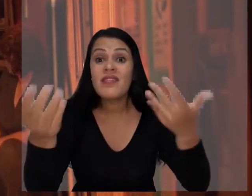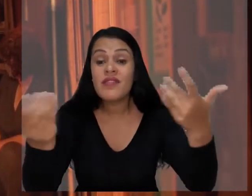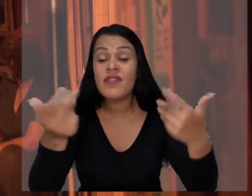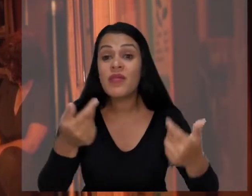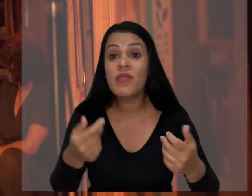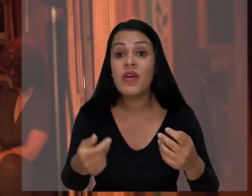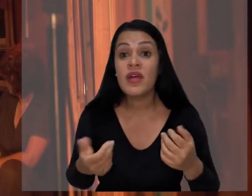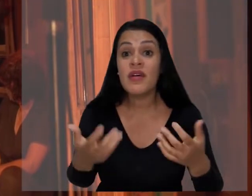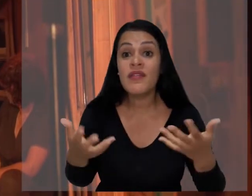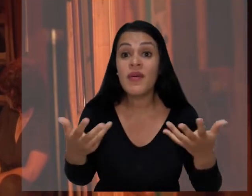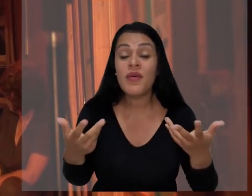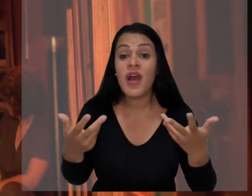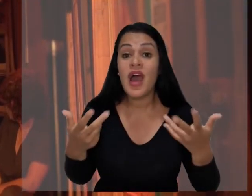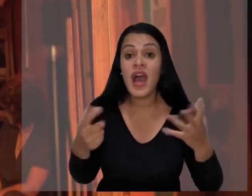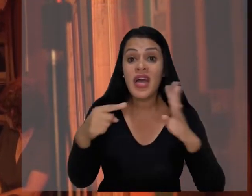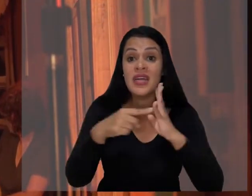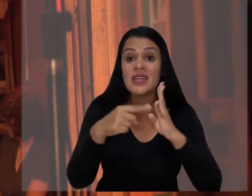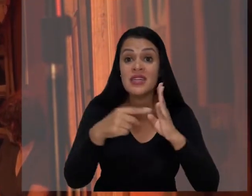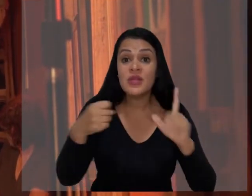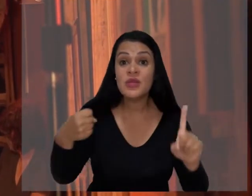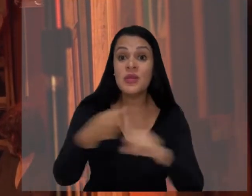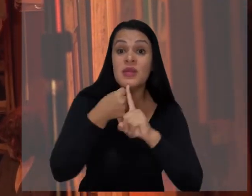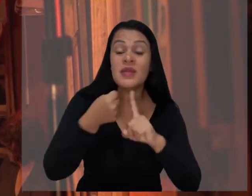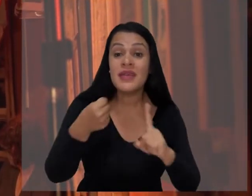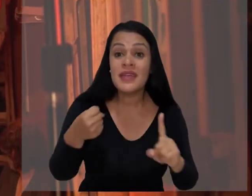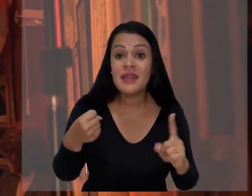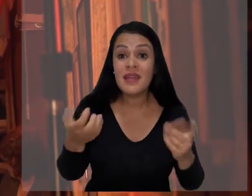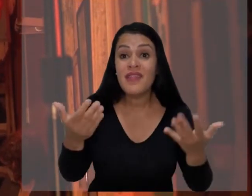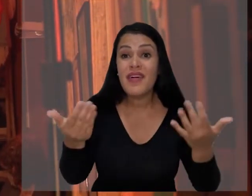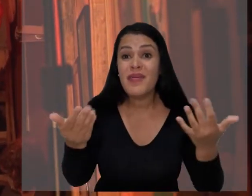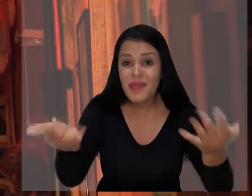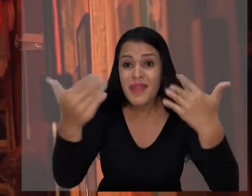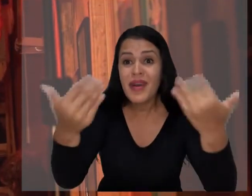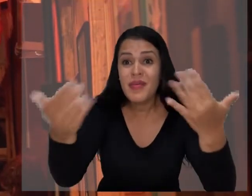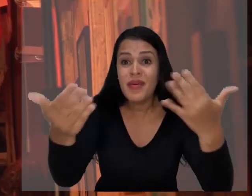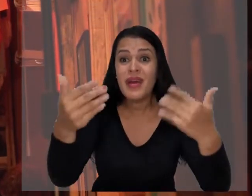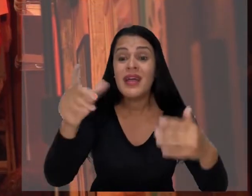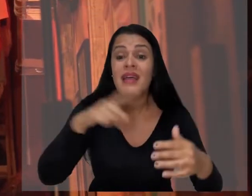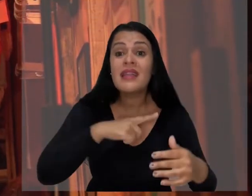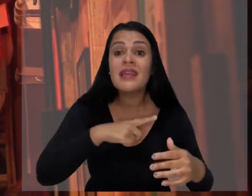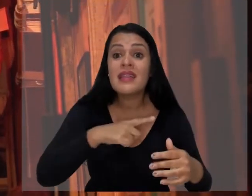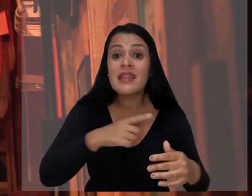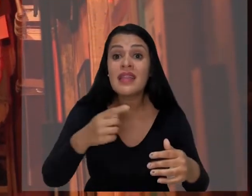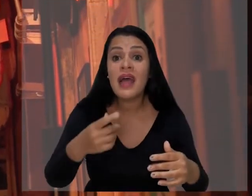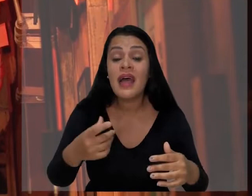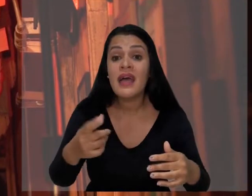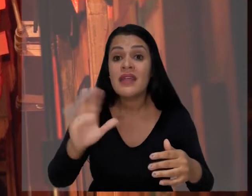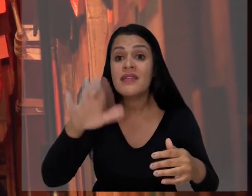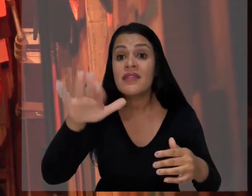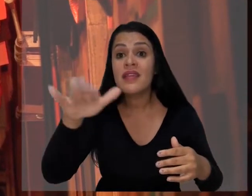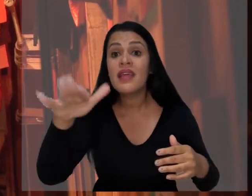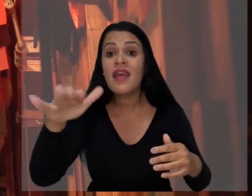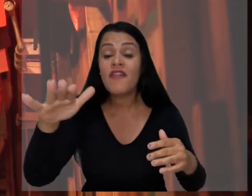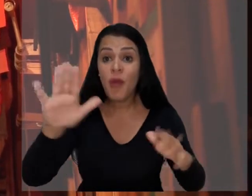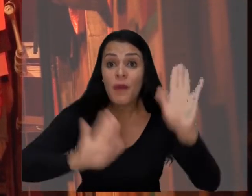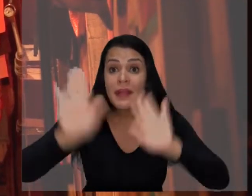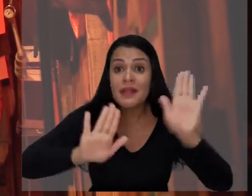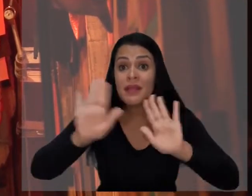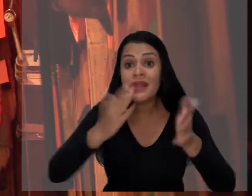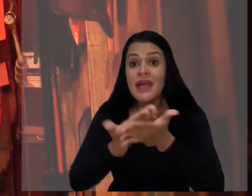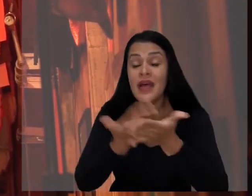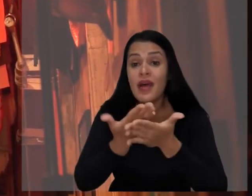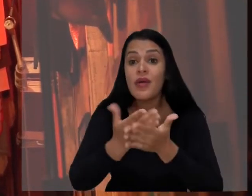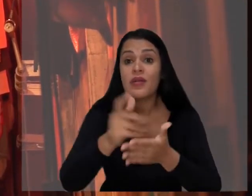lá, pessoal. A ferida narcísica, gente, vamos lá, gente, tem alguém aí? Vamos, gente, vamos participar da aula, tem alguém